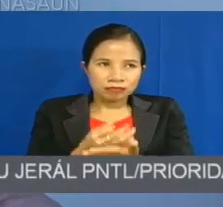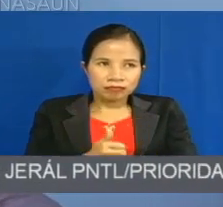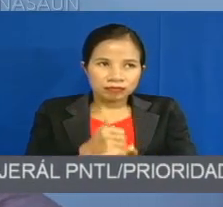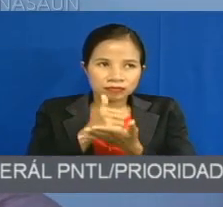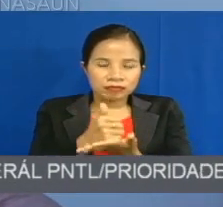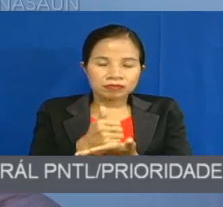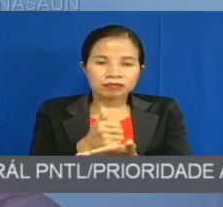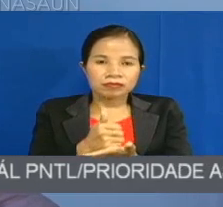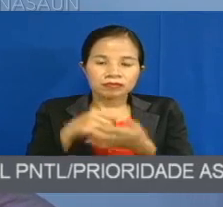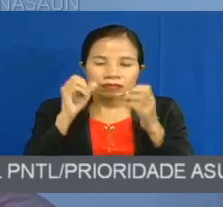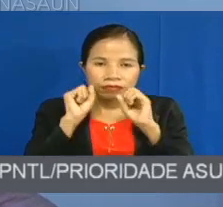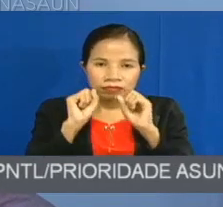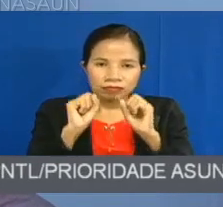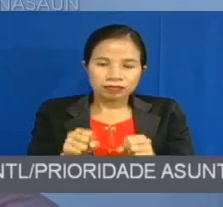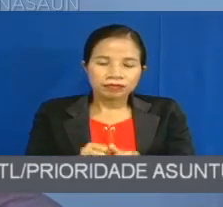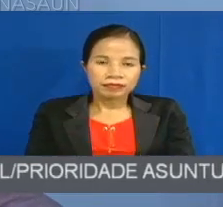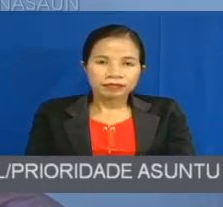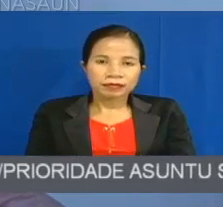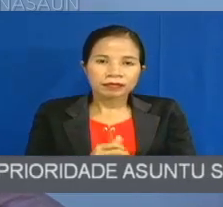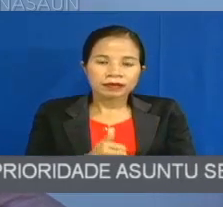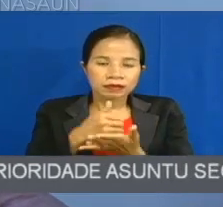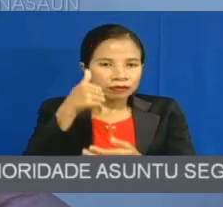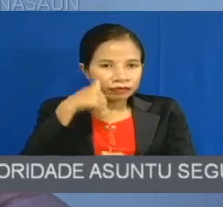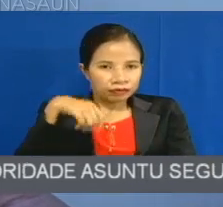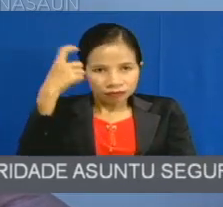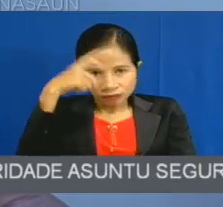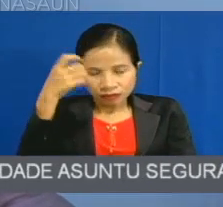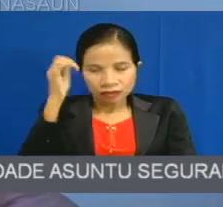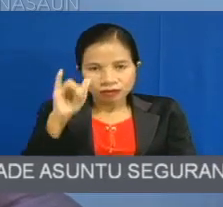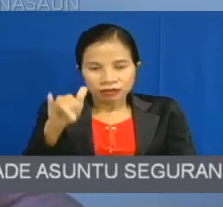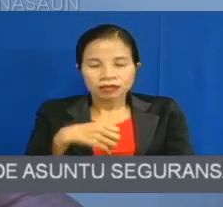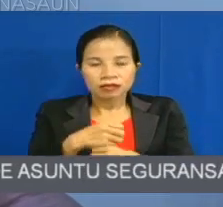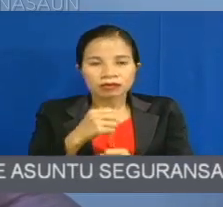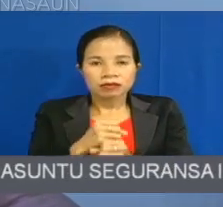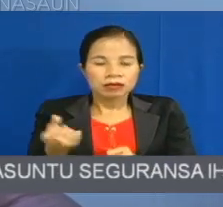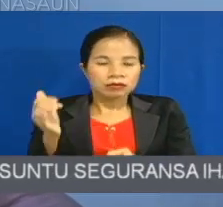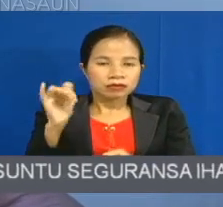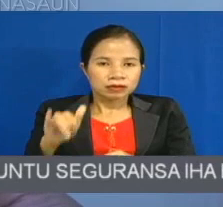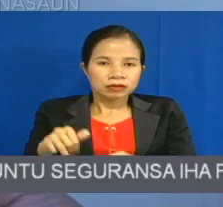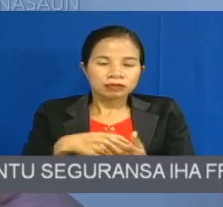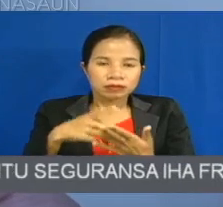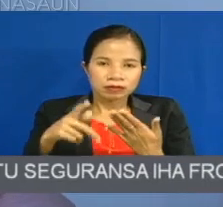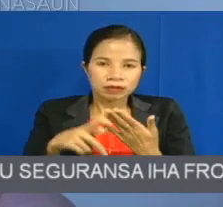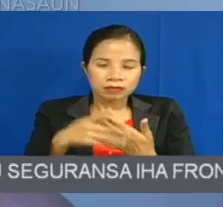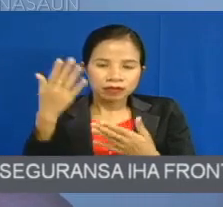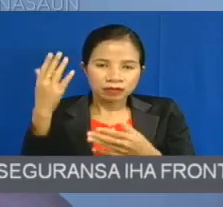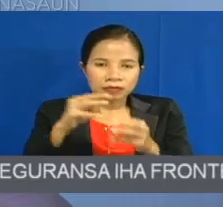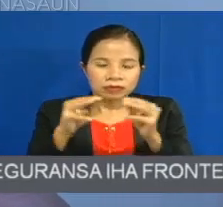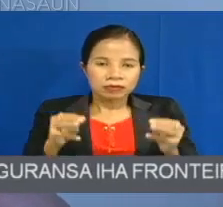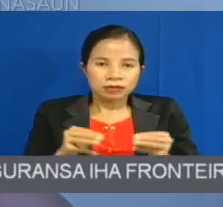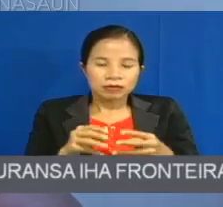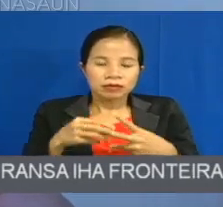fundos, onde bele apoio feto potencial sira, tu halao sira ninia programa e a município,